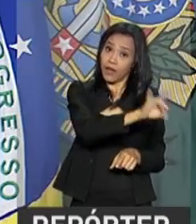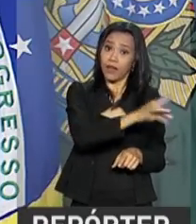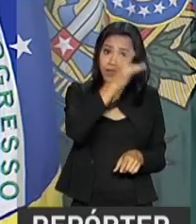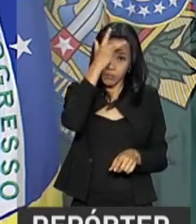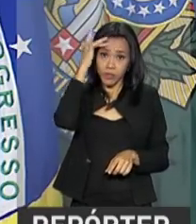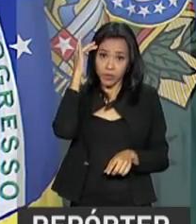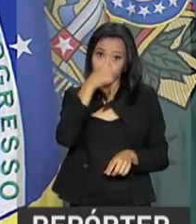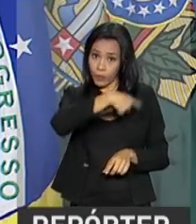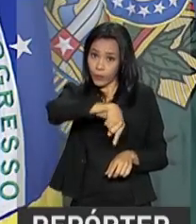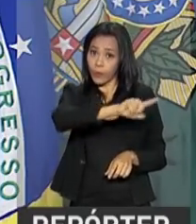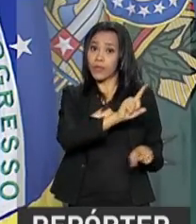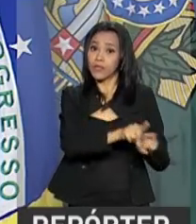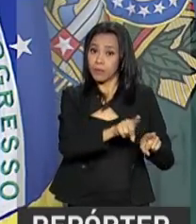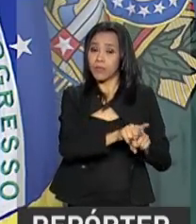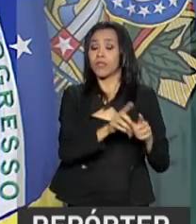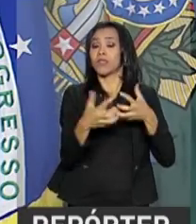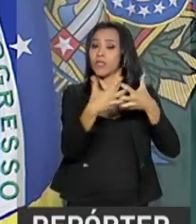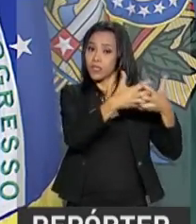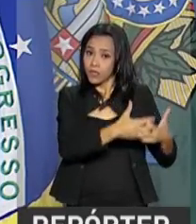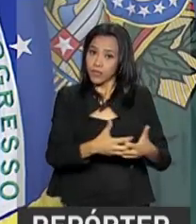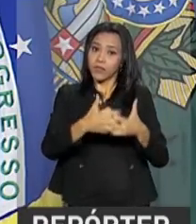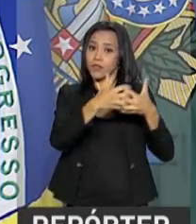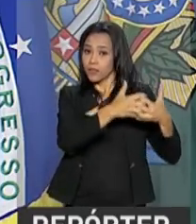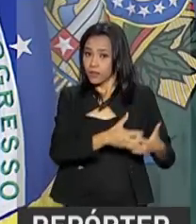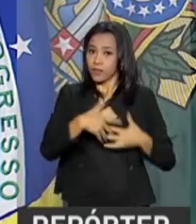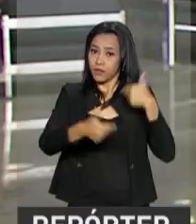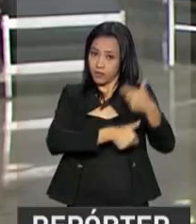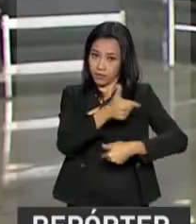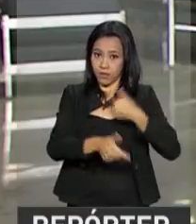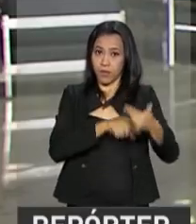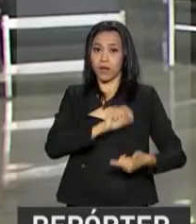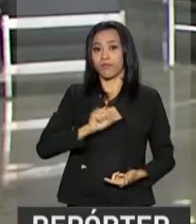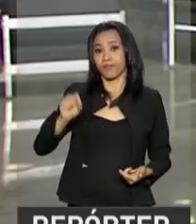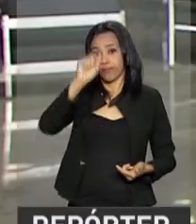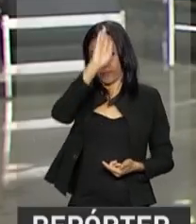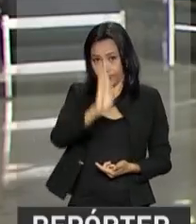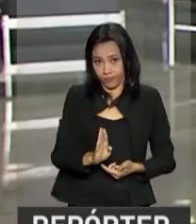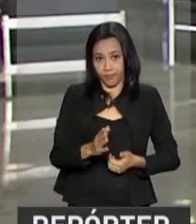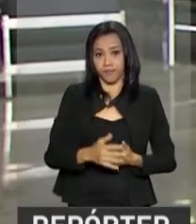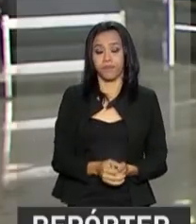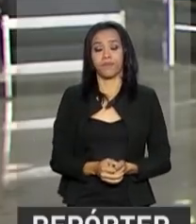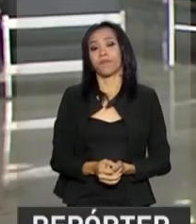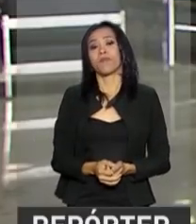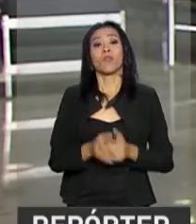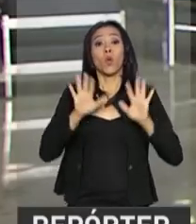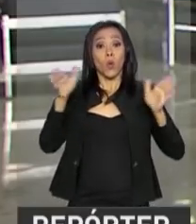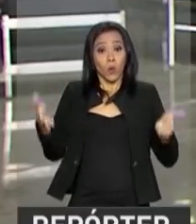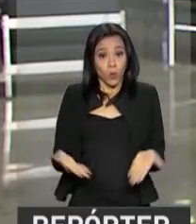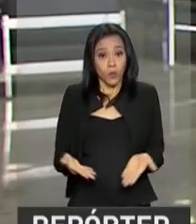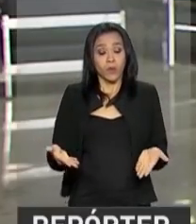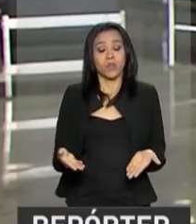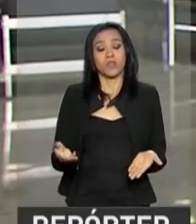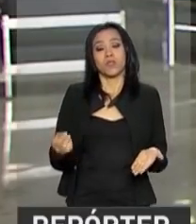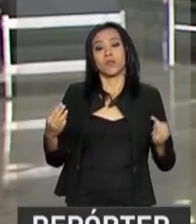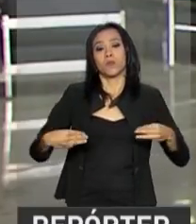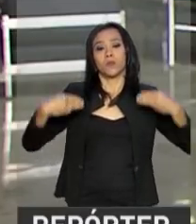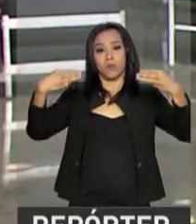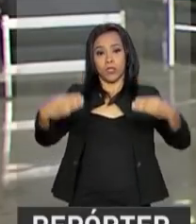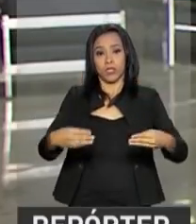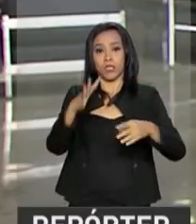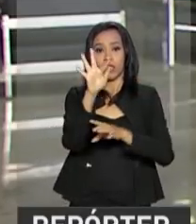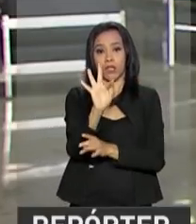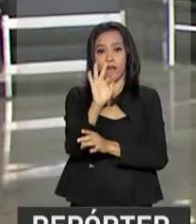caminhoneiros que servem ao nosso país e ainda hoje o ministério da fazenda vai